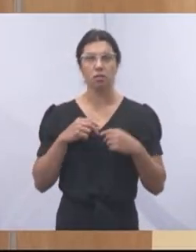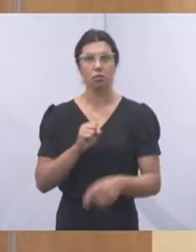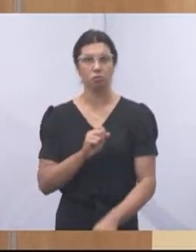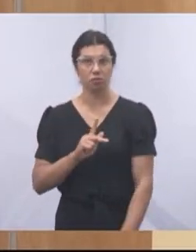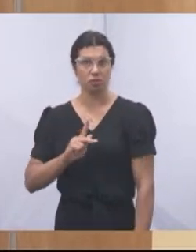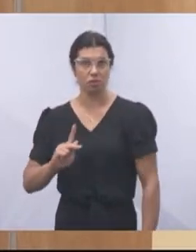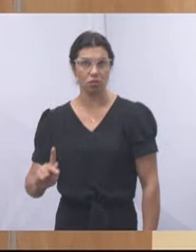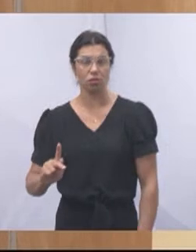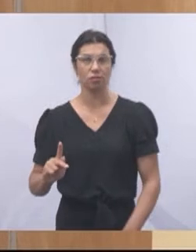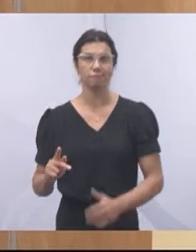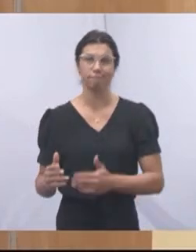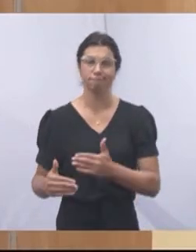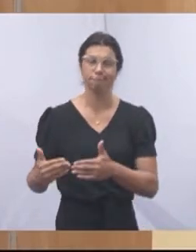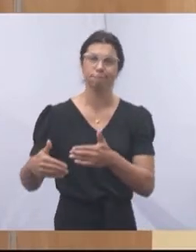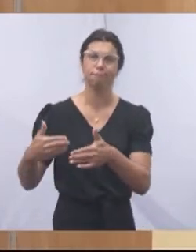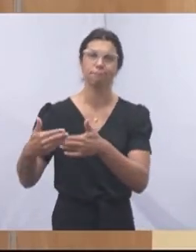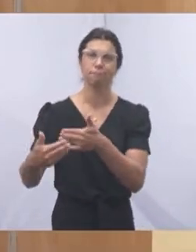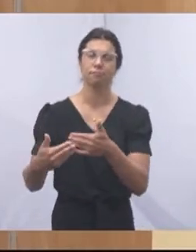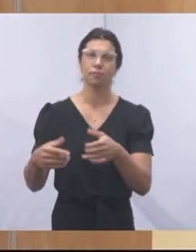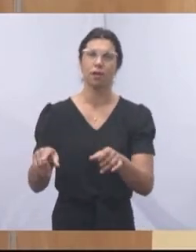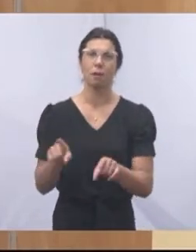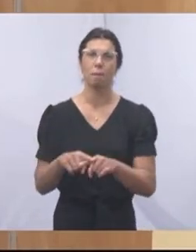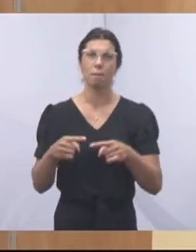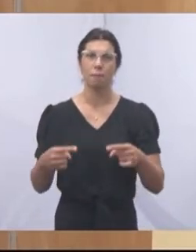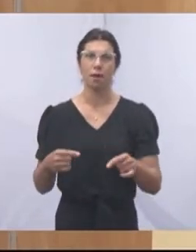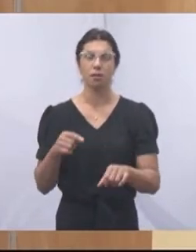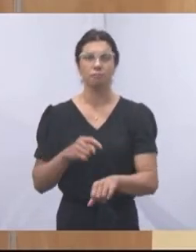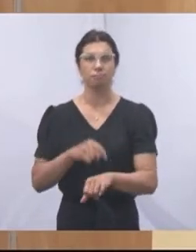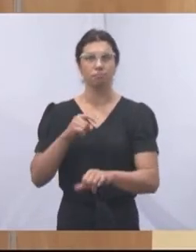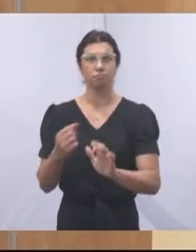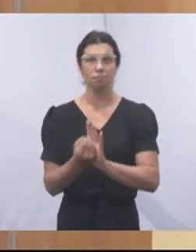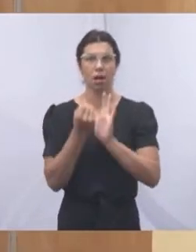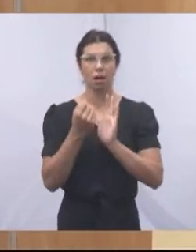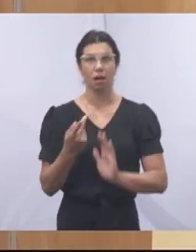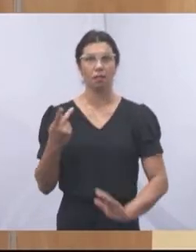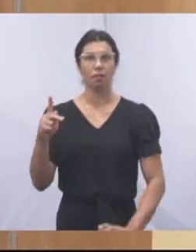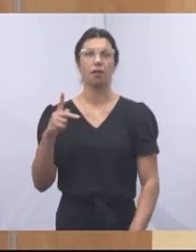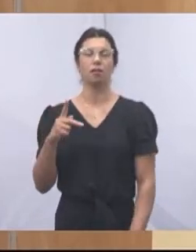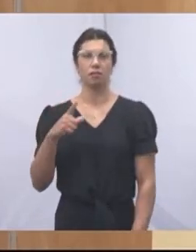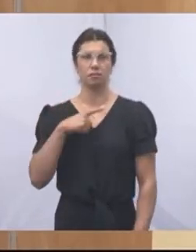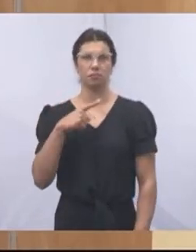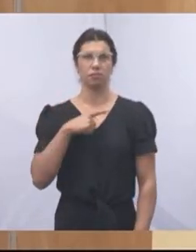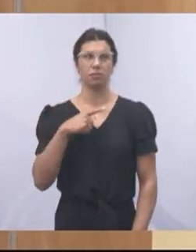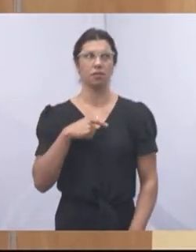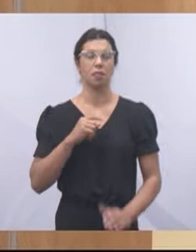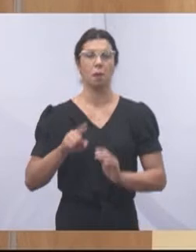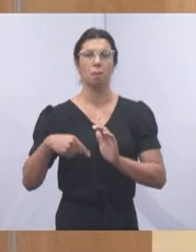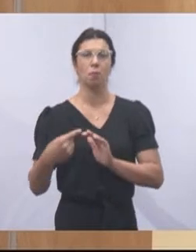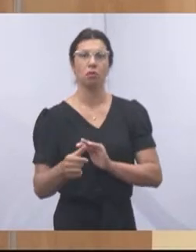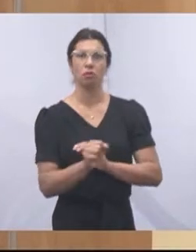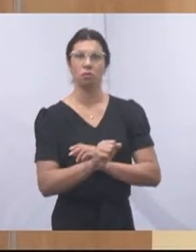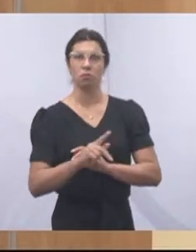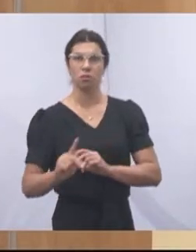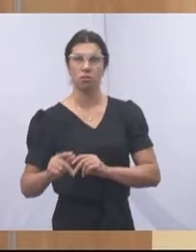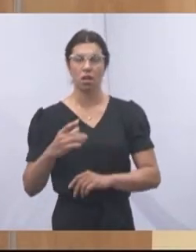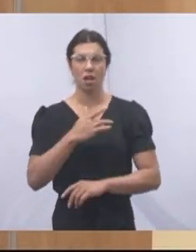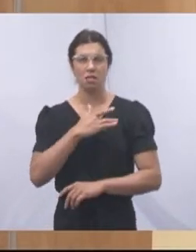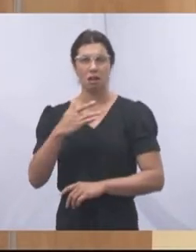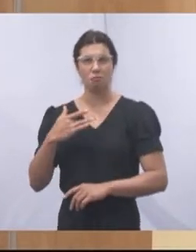aposentadoria. No entanto, o tempo deixou suas marcas e, após se aposentar, sua